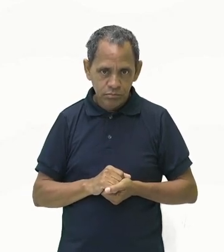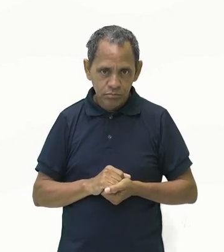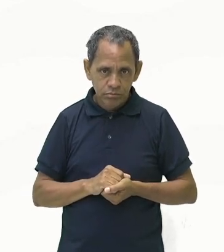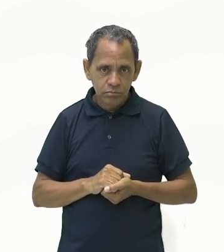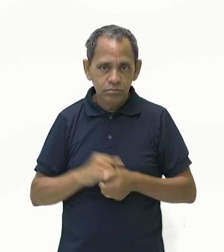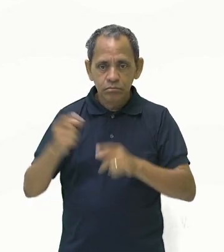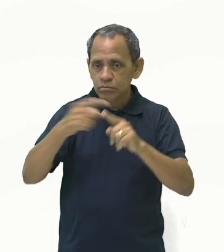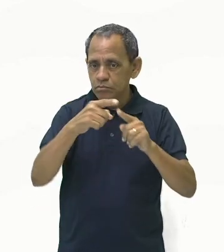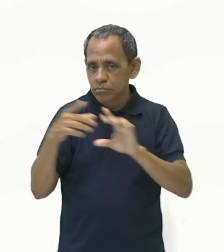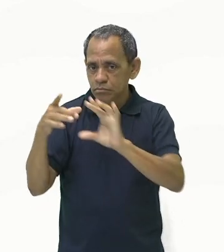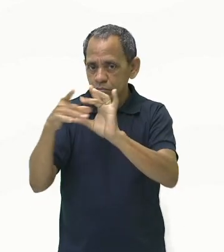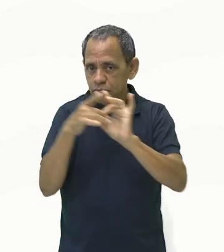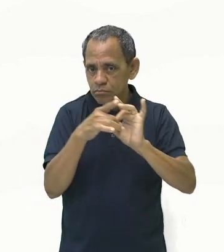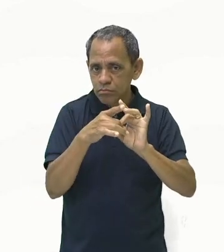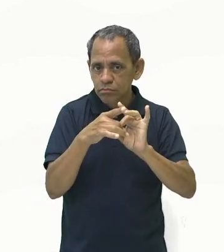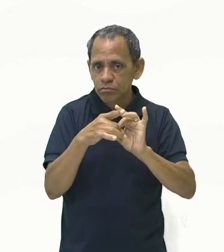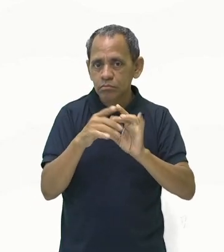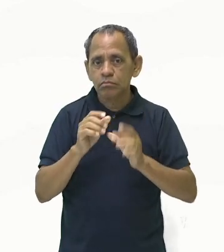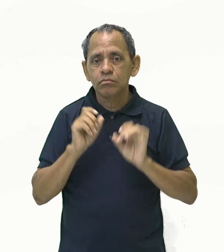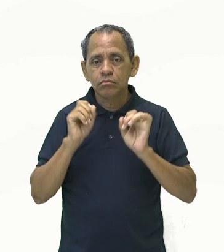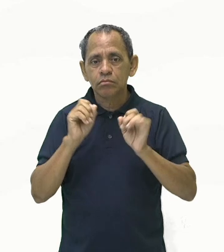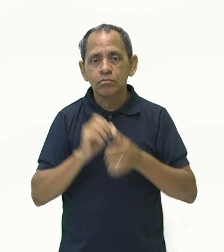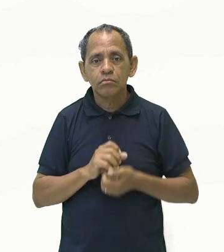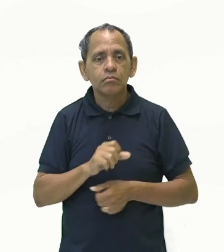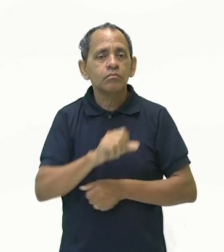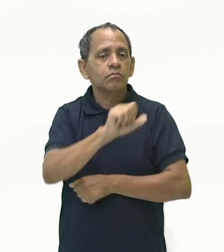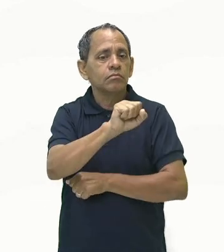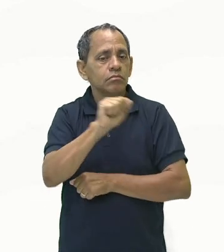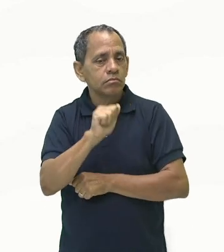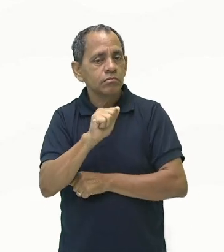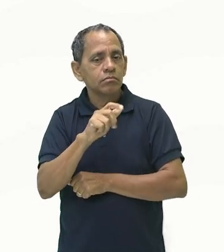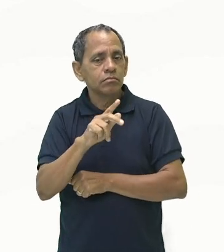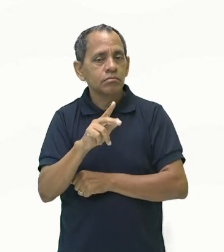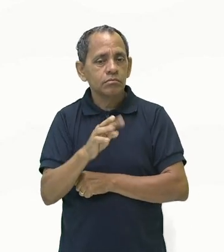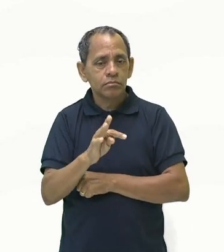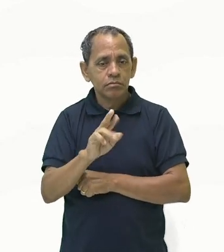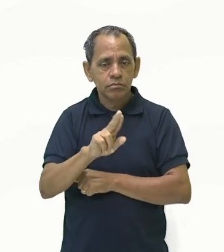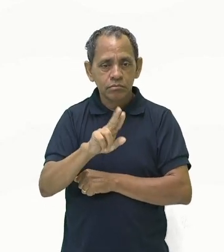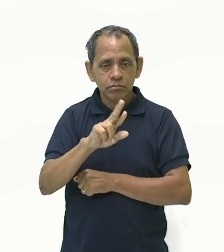tipo de ligação só simples, então ela é saturada.